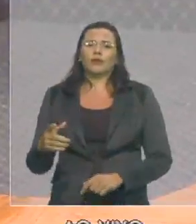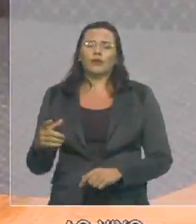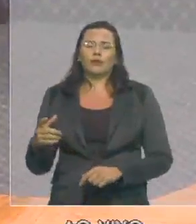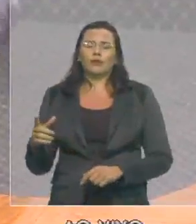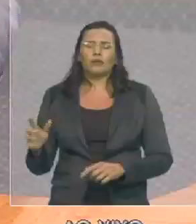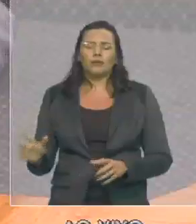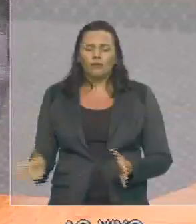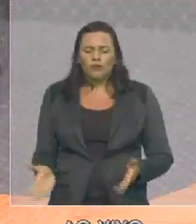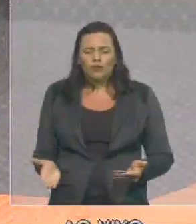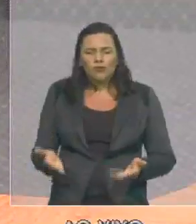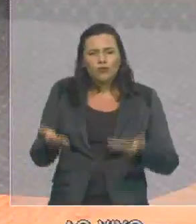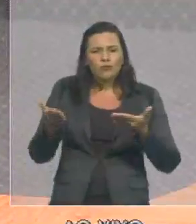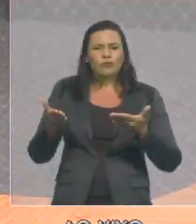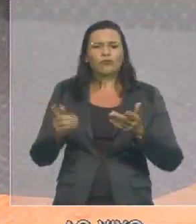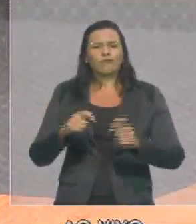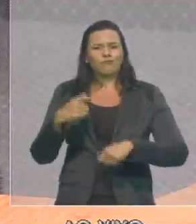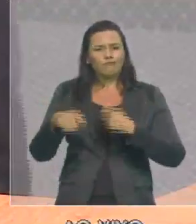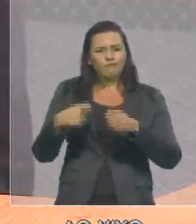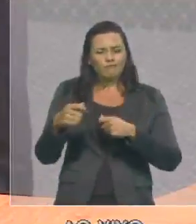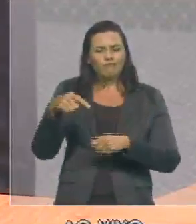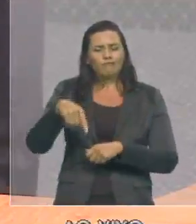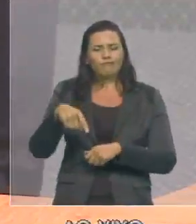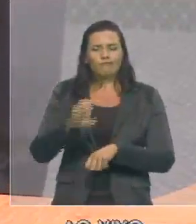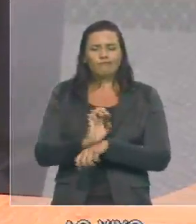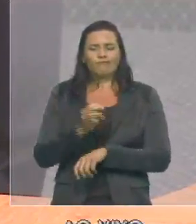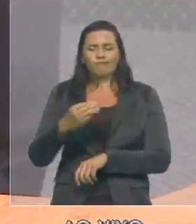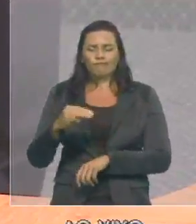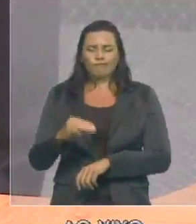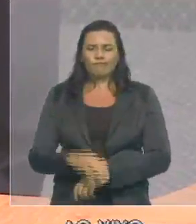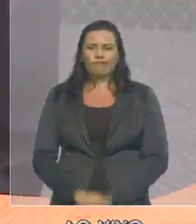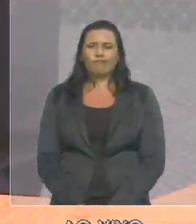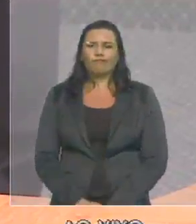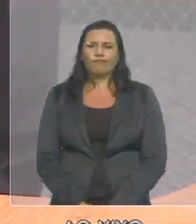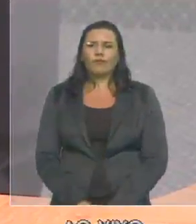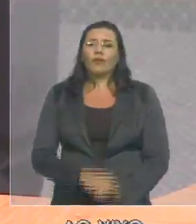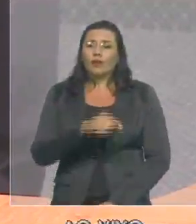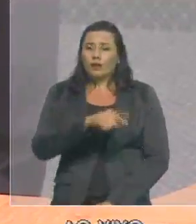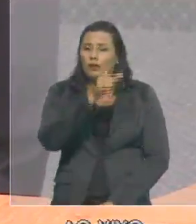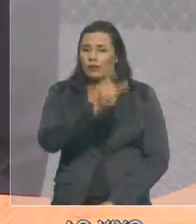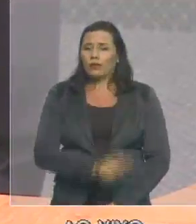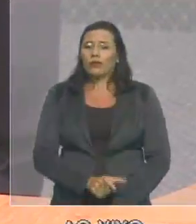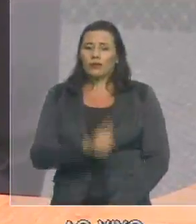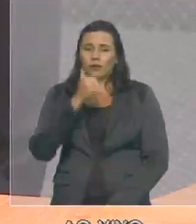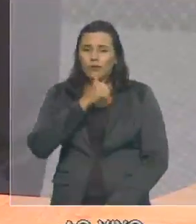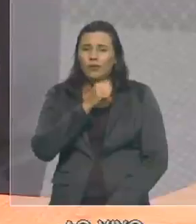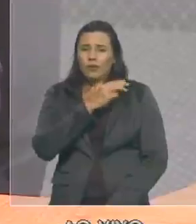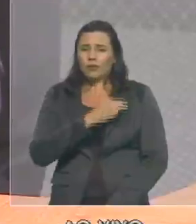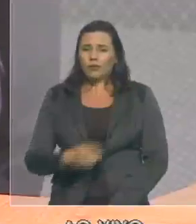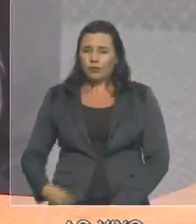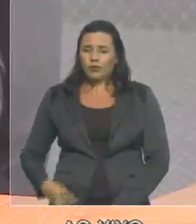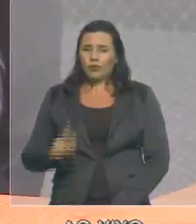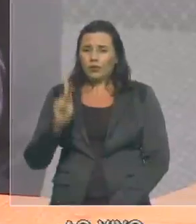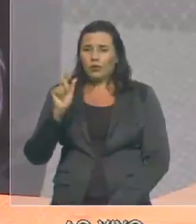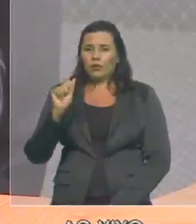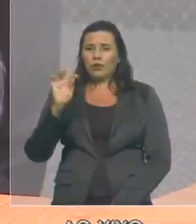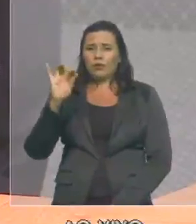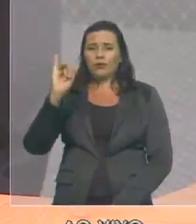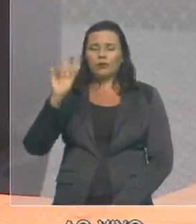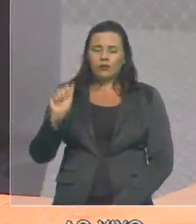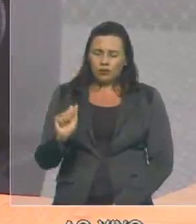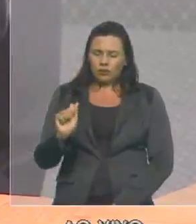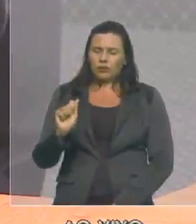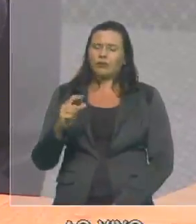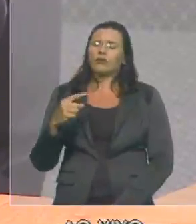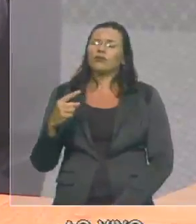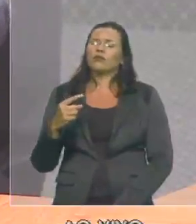a necessidade, deputado Edson Araújo, de investirmos principalmente na carcinicultura.